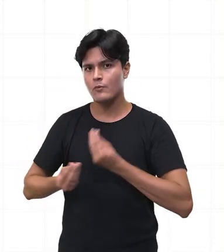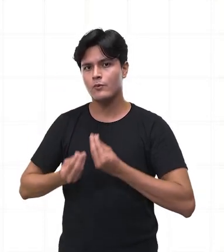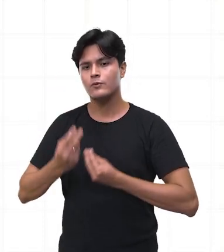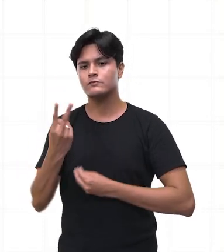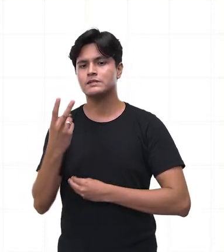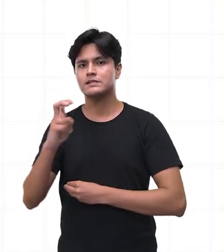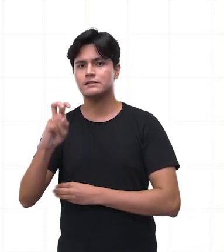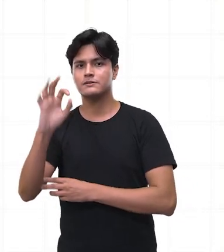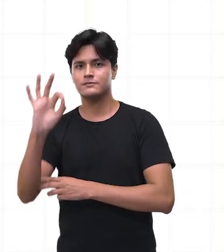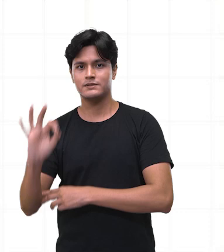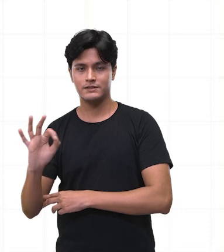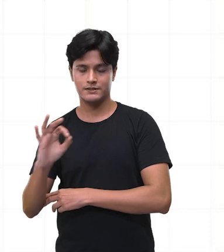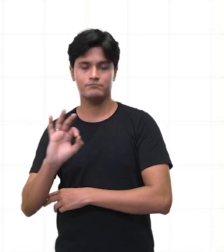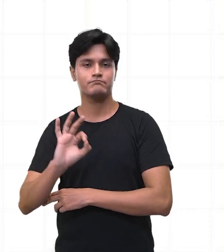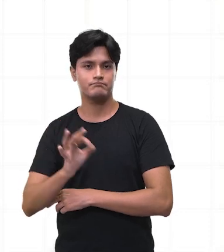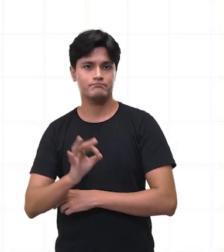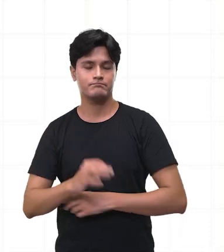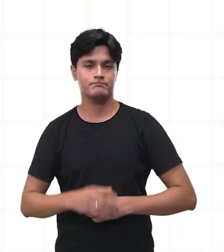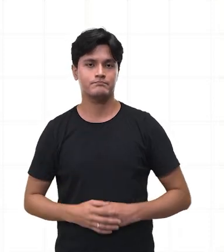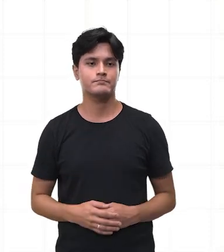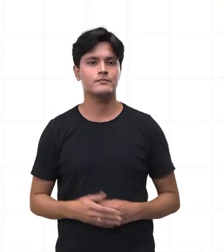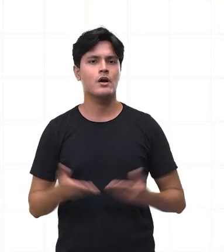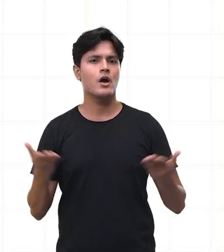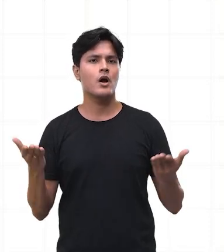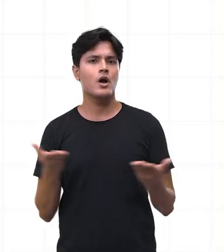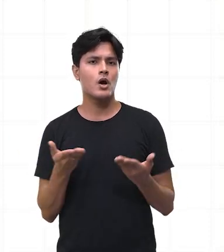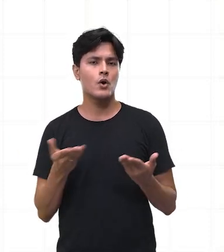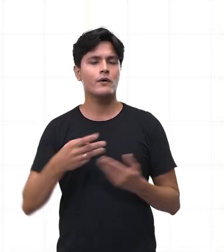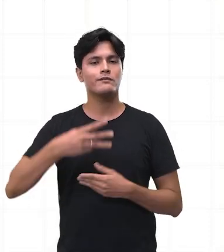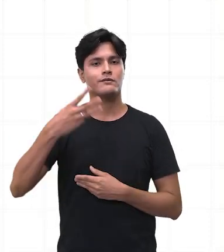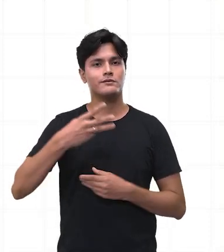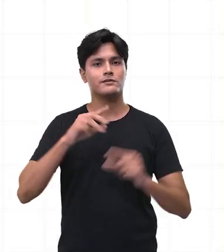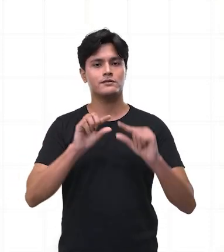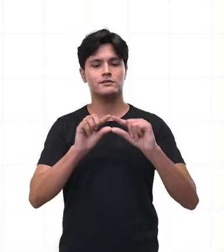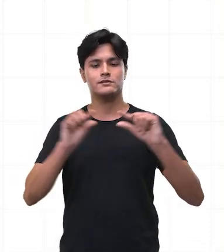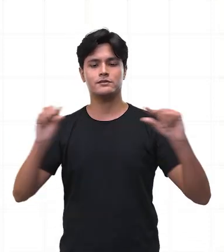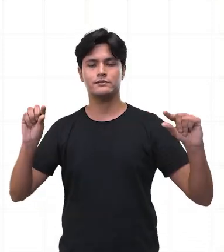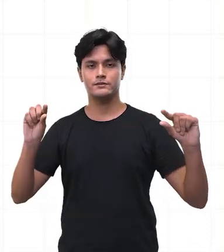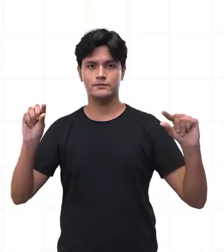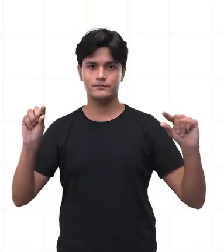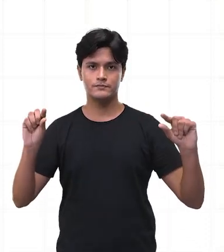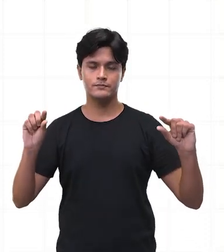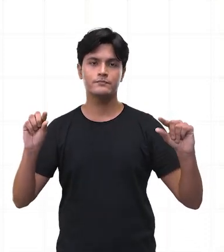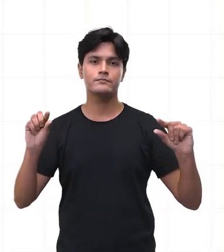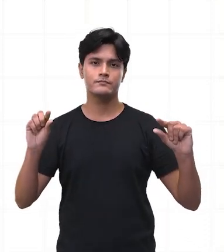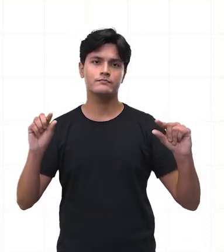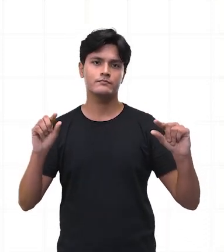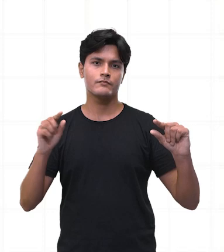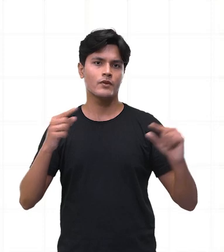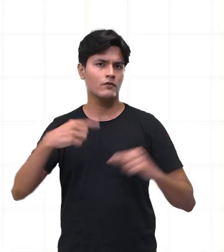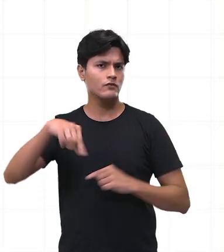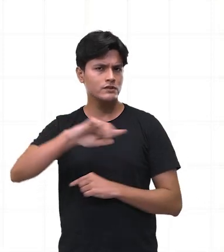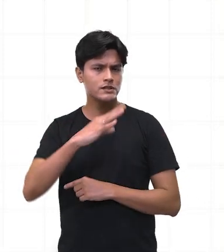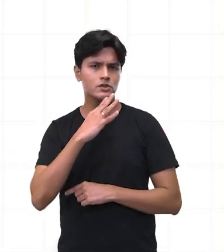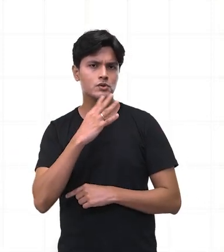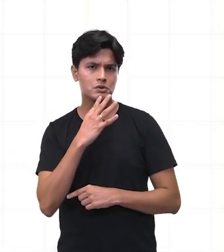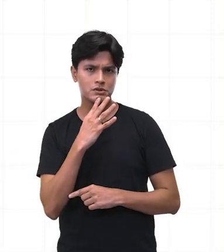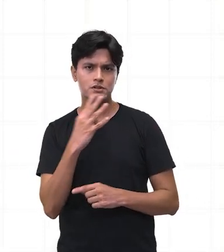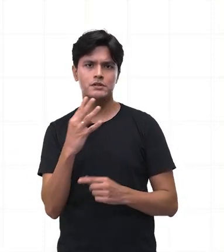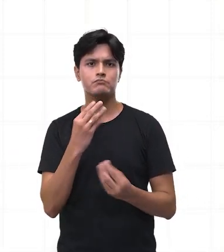Tranquilo? Vamos resolver essa terceira linha agora, só para vocês se familiarizarem, né, com